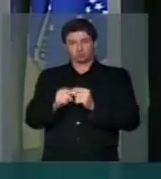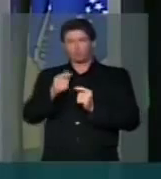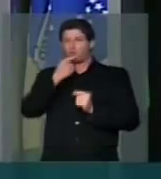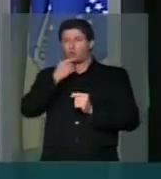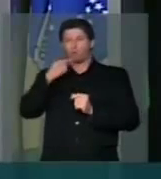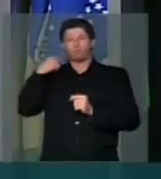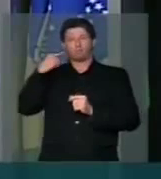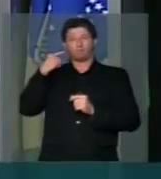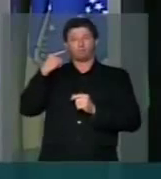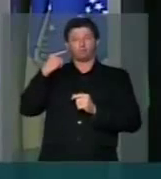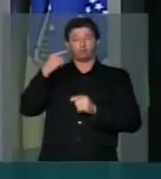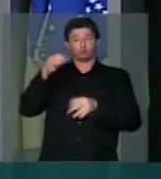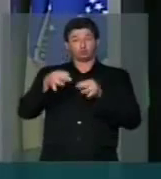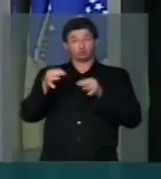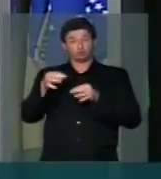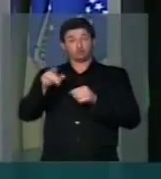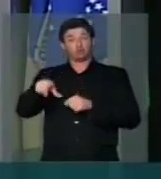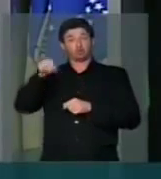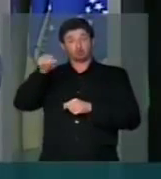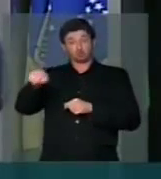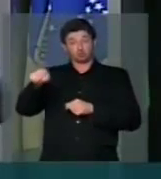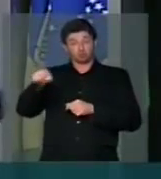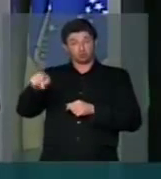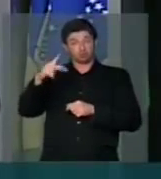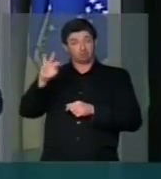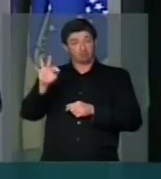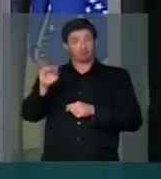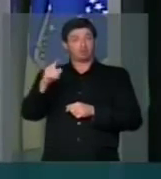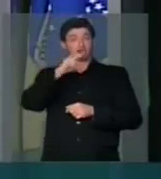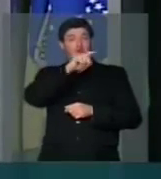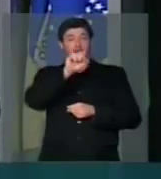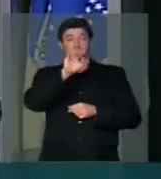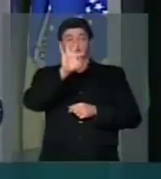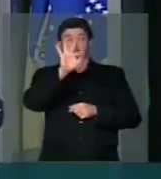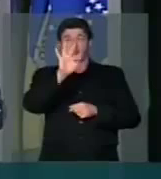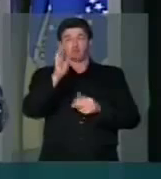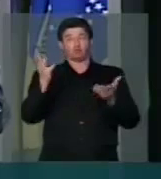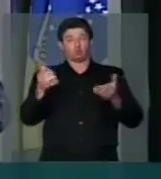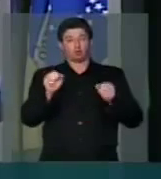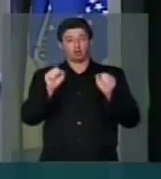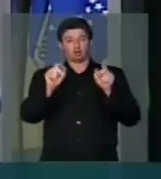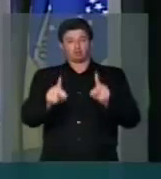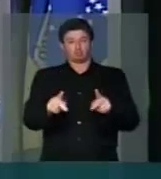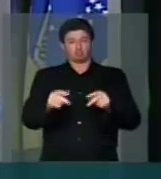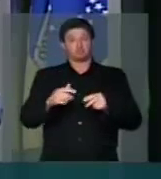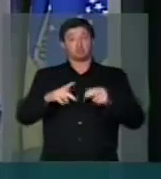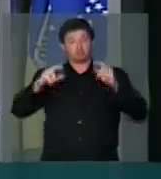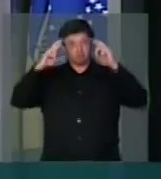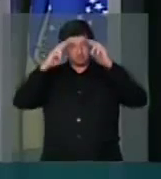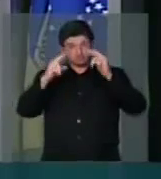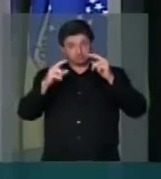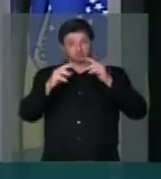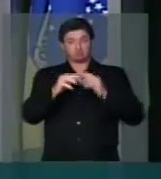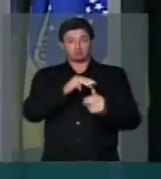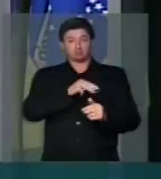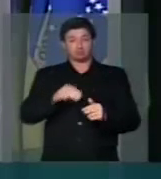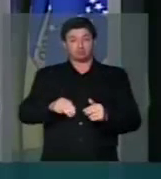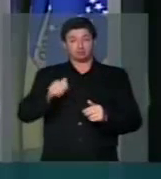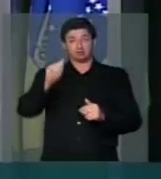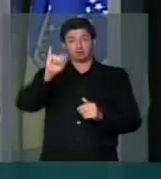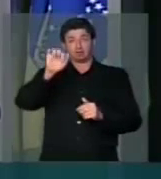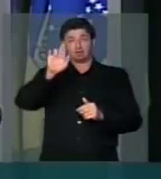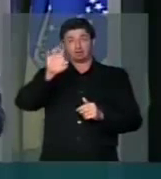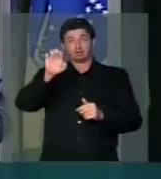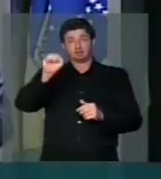jurista nomeado pelo PT para o Supremo Tribunal Federal, hoje aposentado, respeitado, ministro Aires